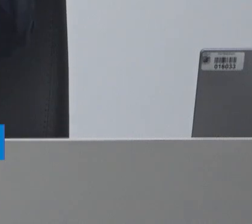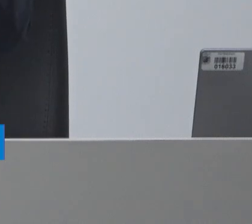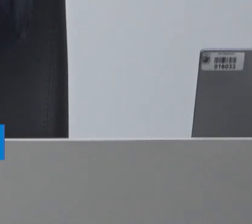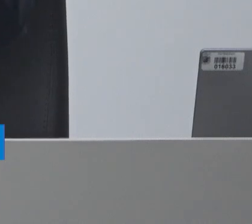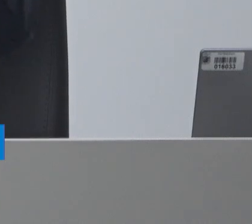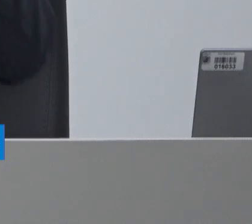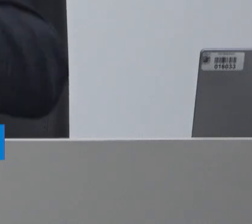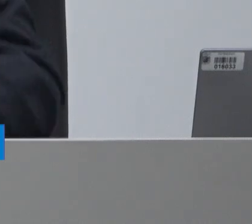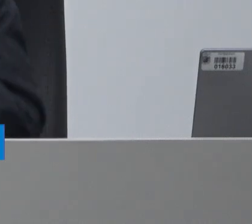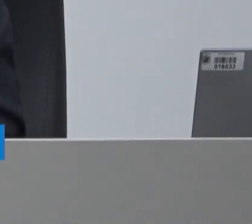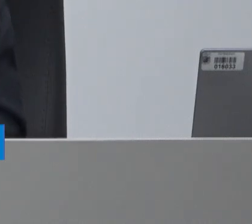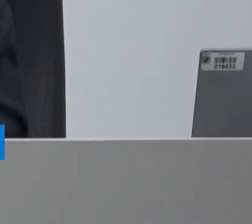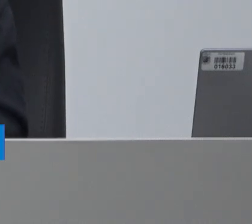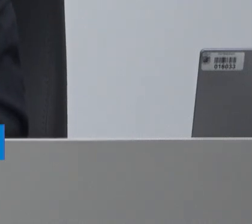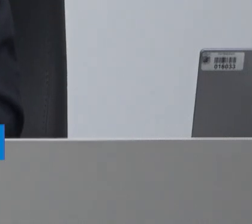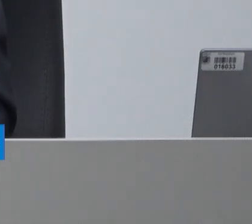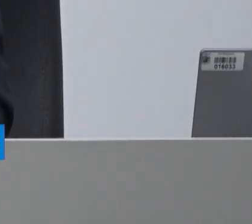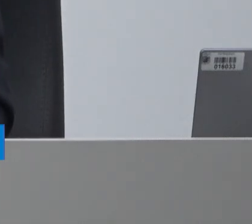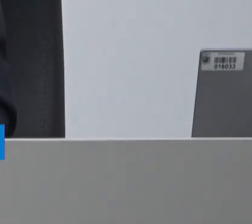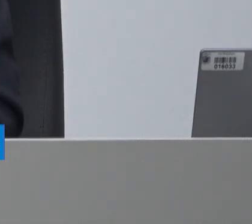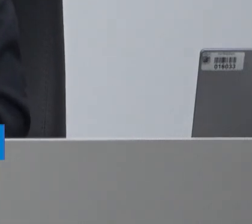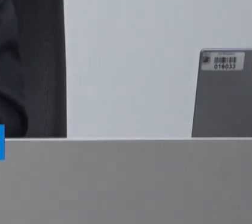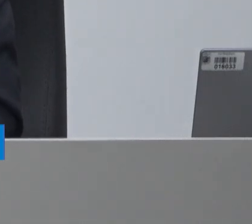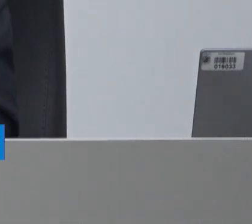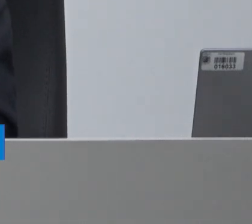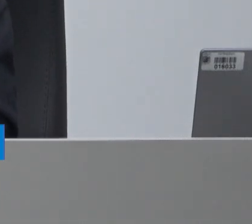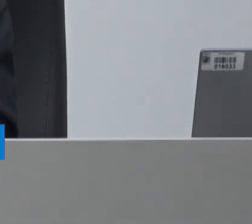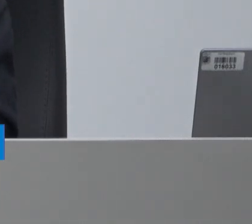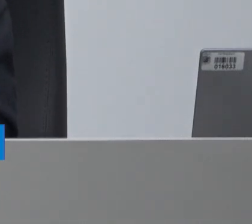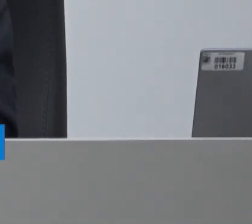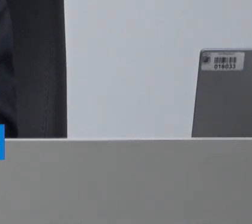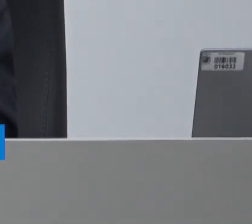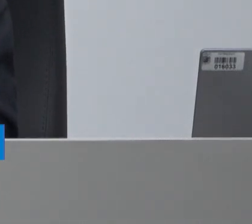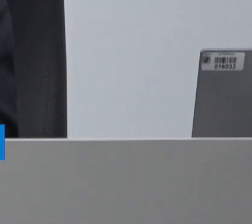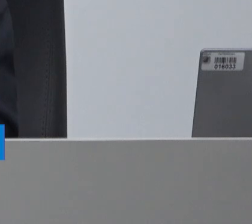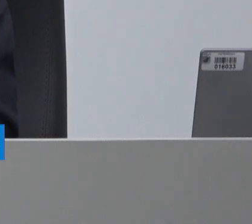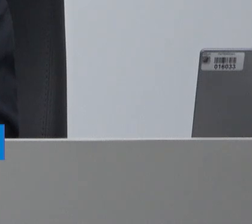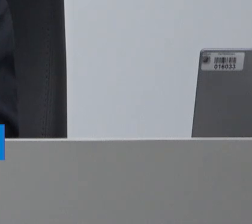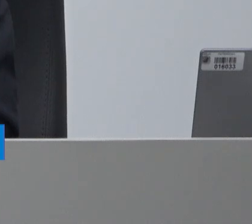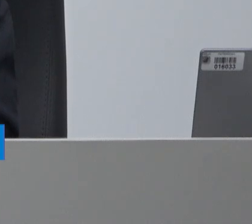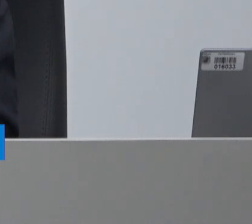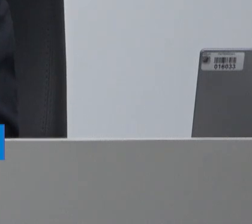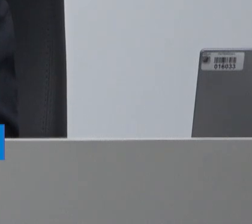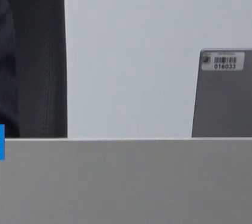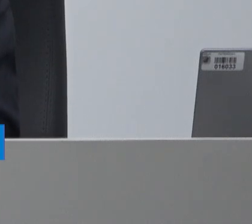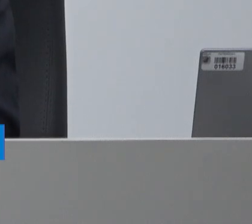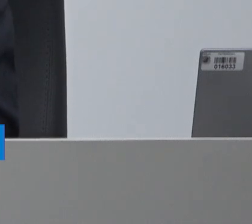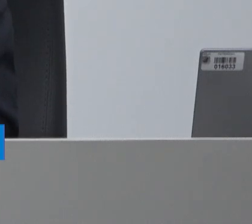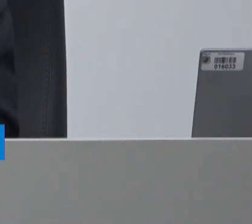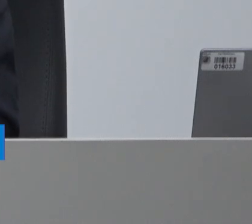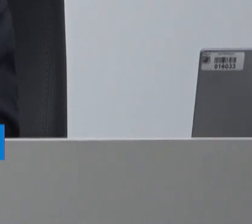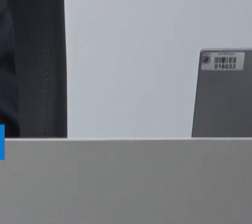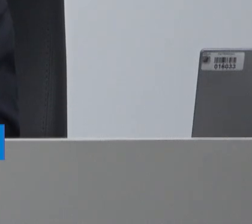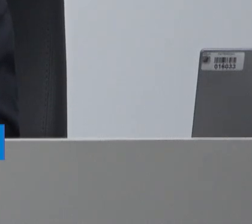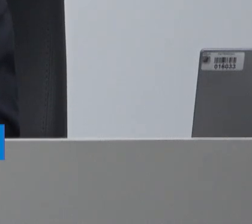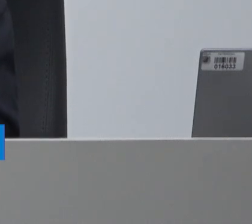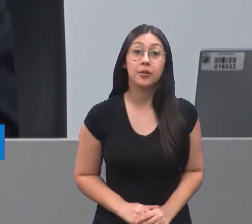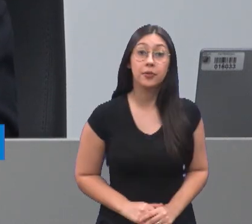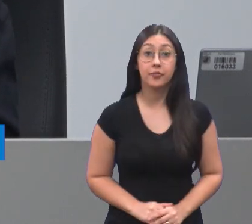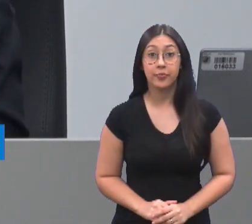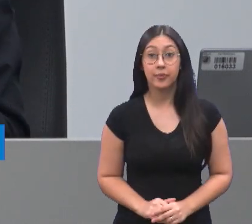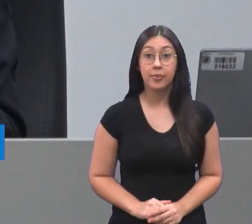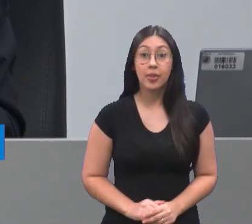Câmara filmou o senhor aí em cima, filmou as imagens que o senhor trouxe, só que o regimento tem hora que